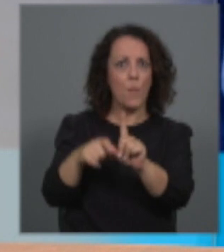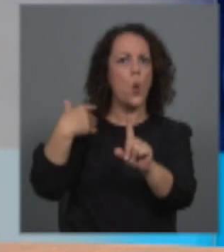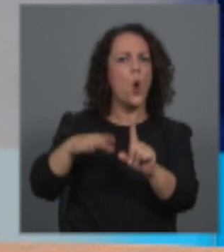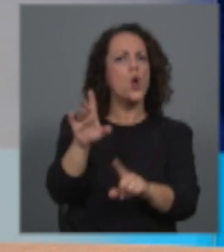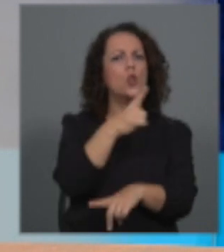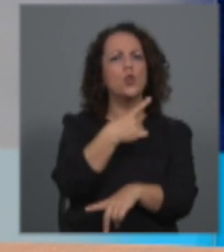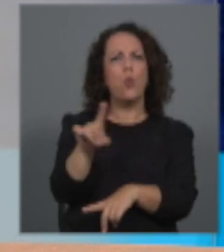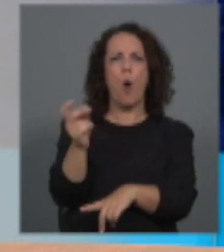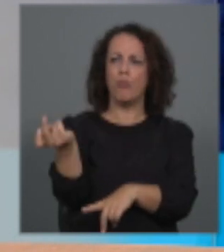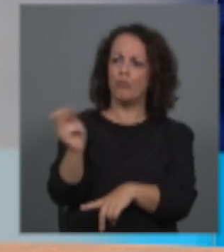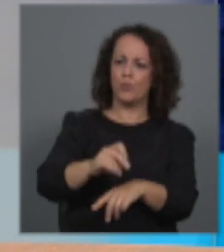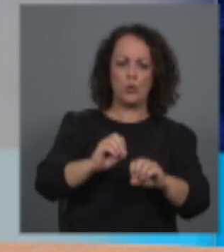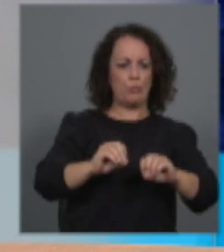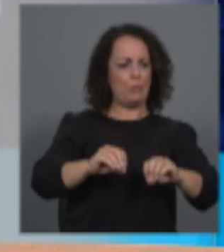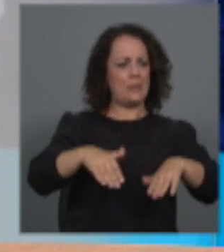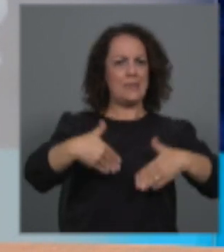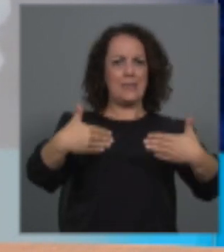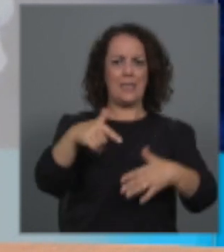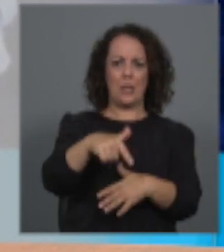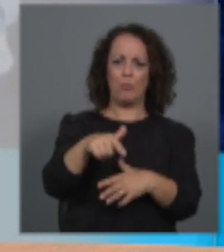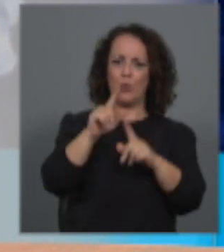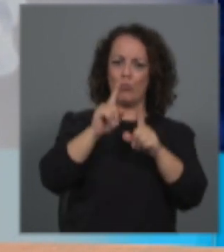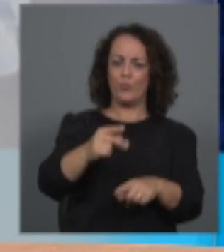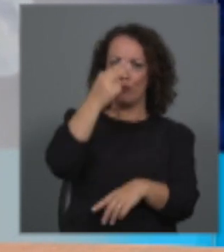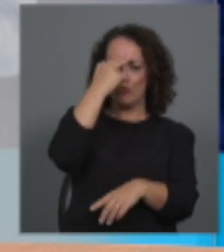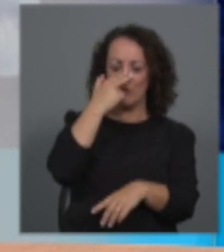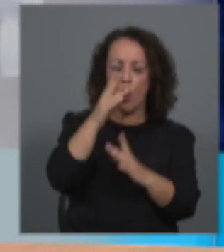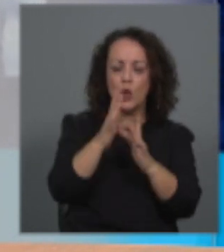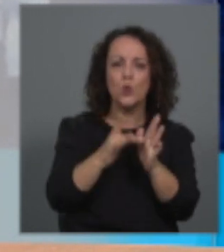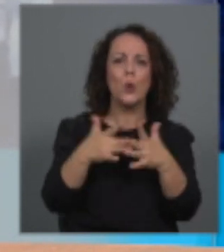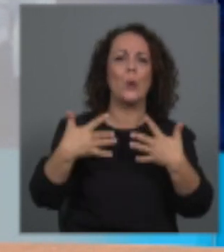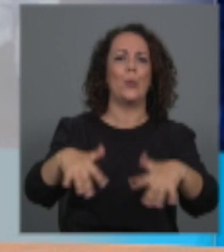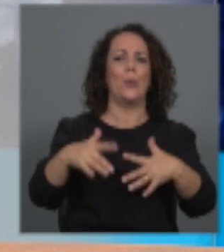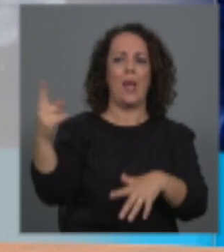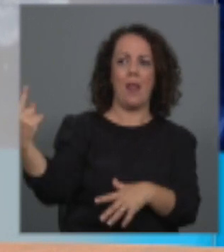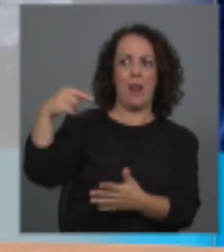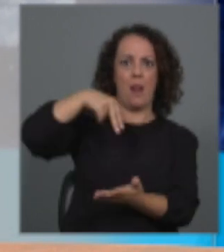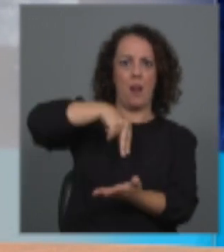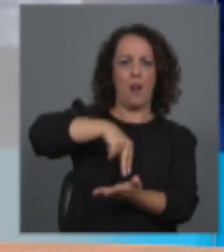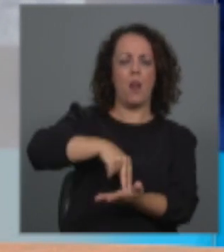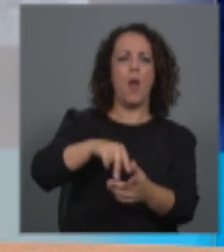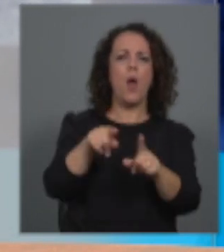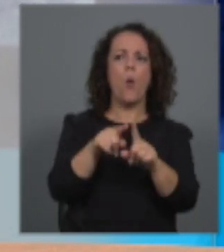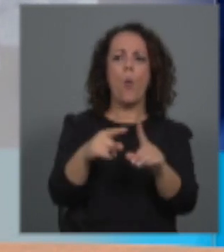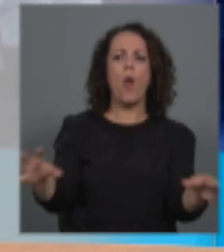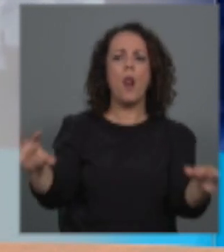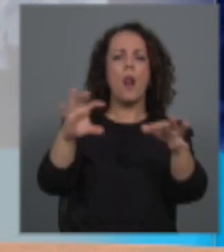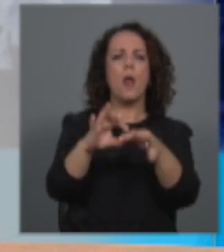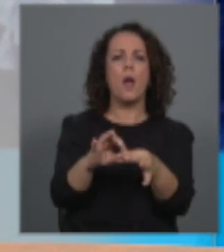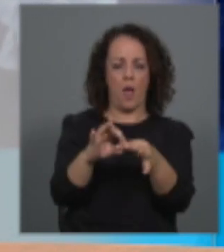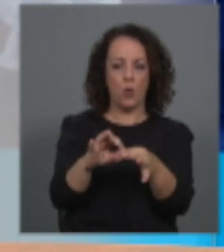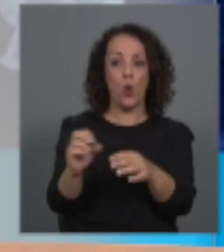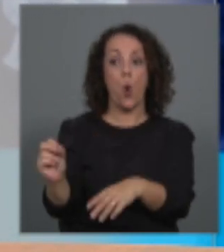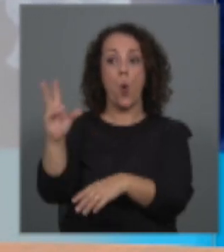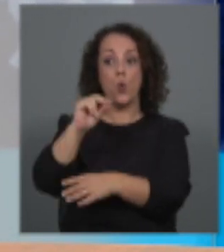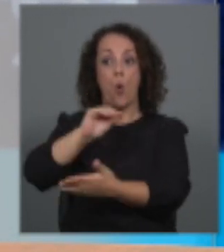aqui no princípio da história de Jesus. Ele aparece como uma ligação entre o Novo